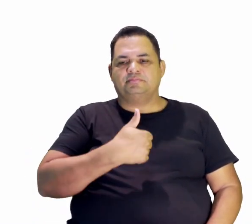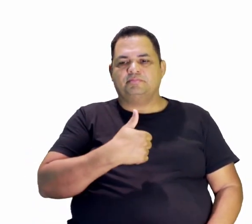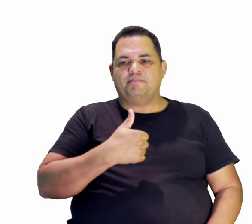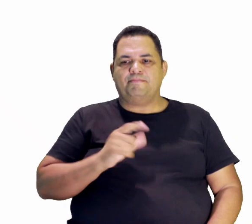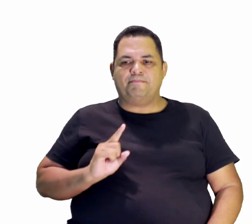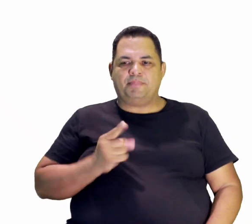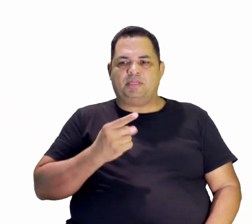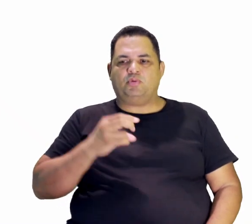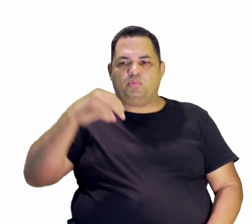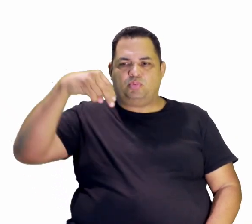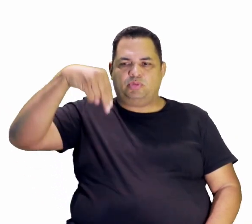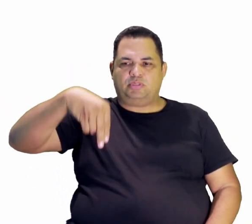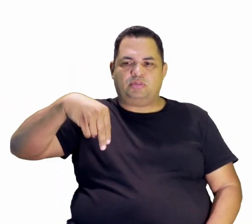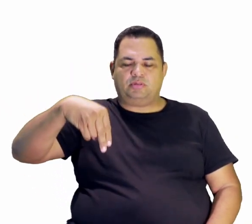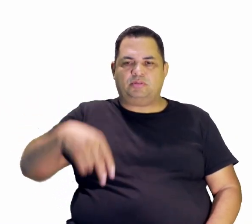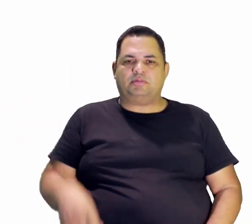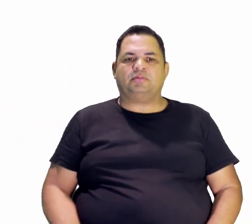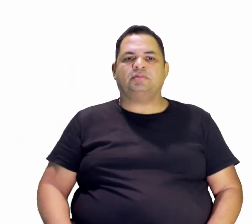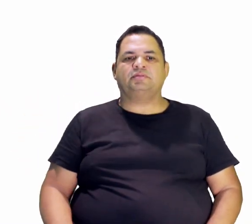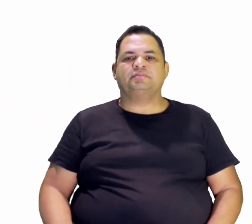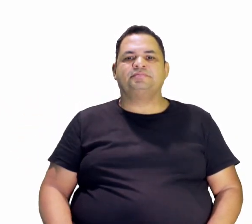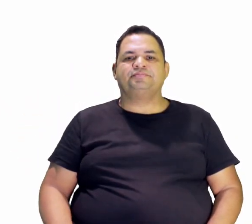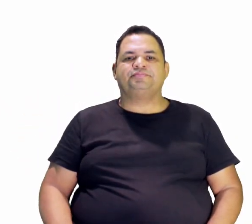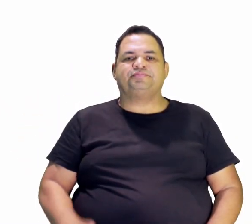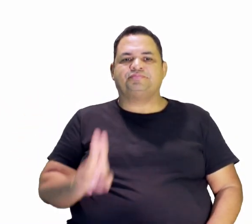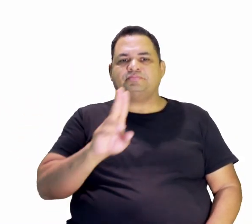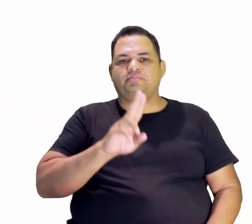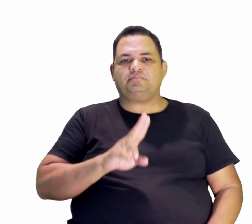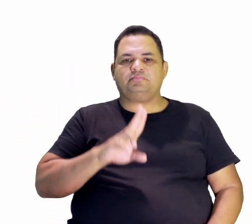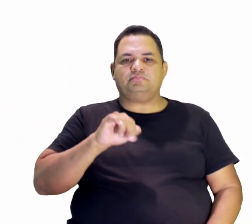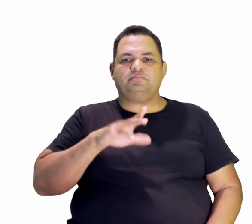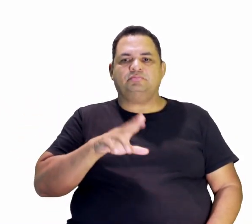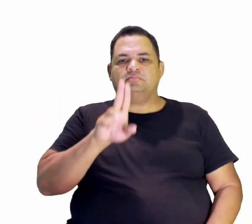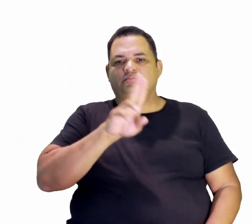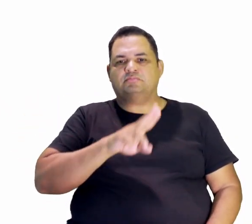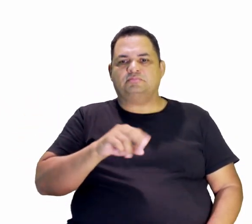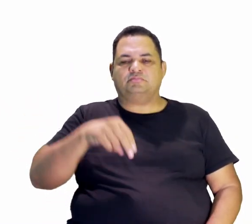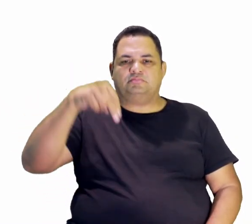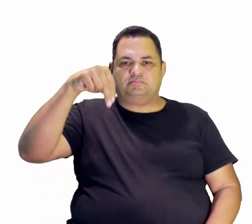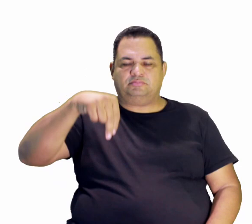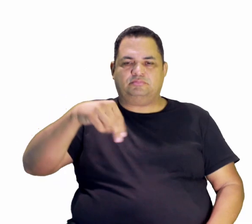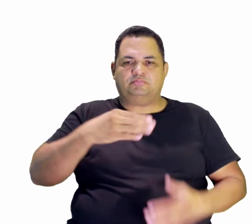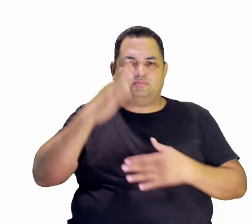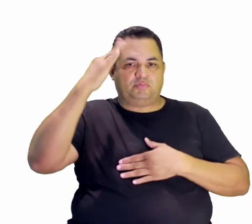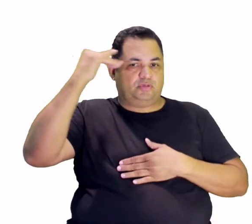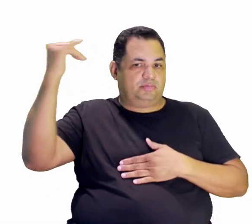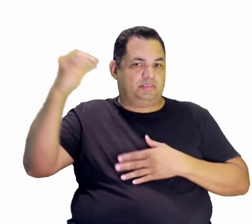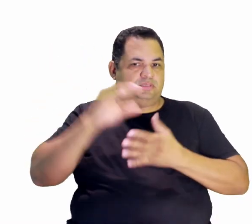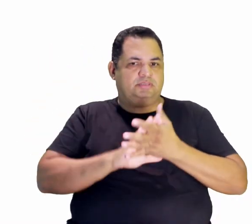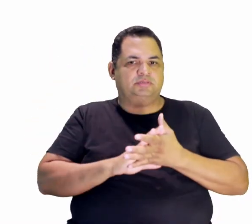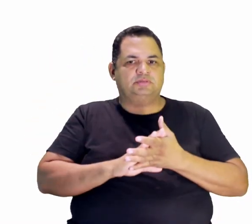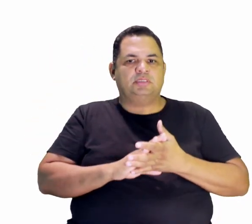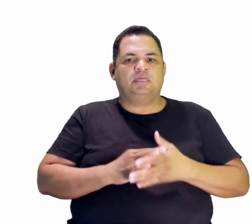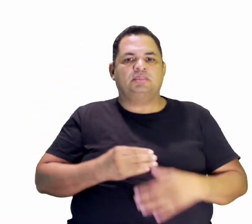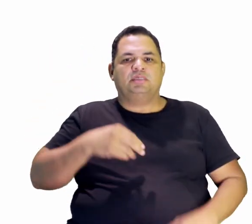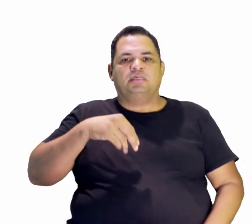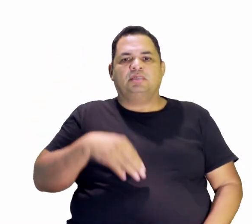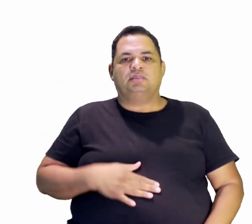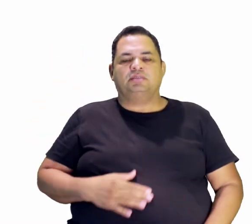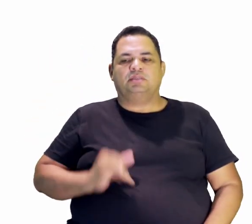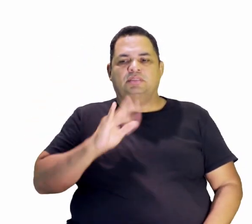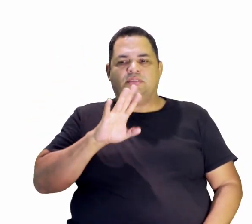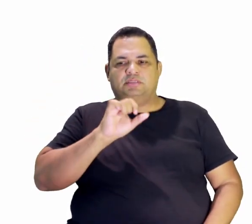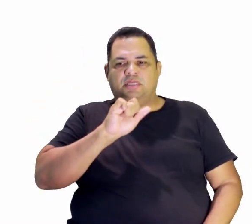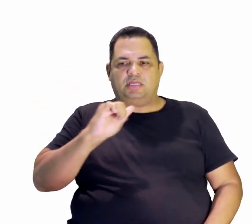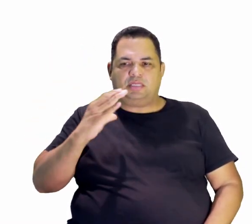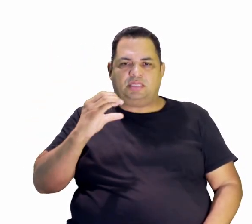tá? A unidade que eu estou falando para vocês é o Newton, em homenagem a Isaac Newton. Então, ele trabalha